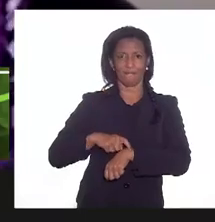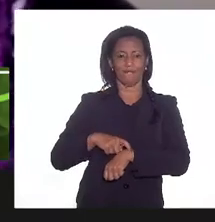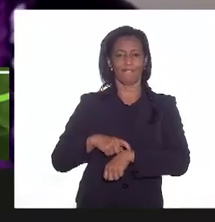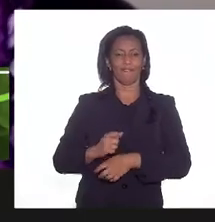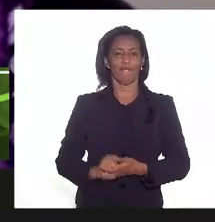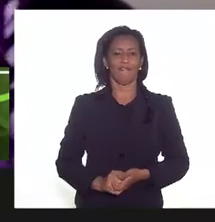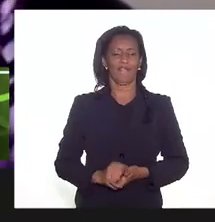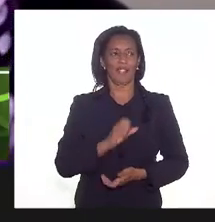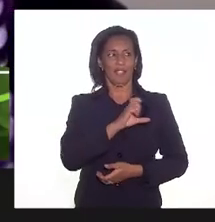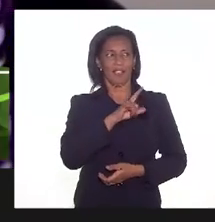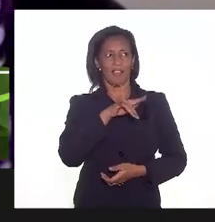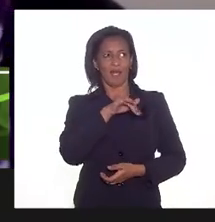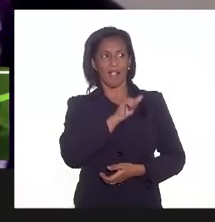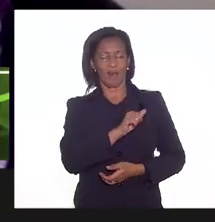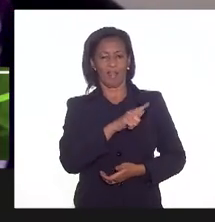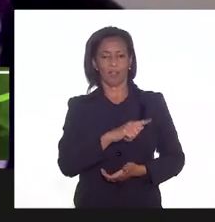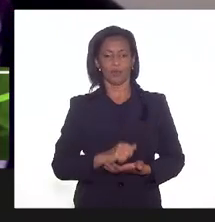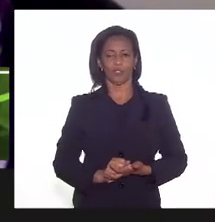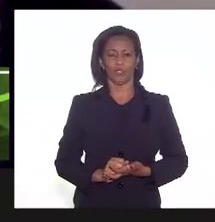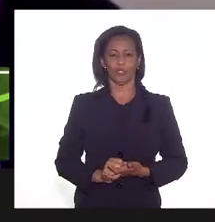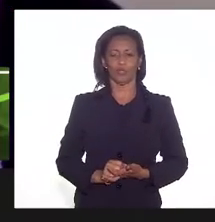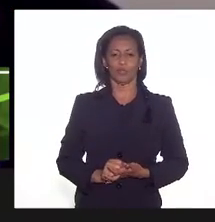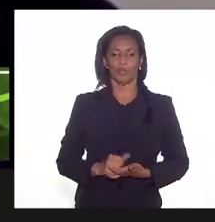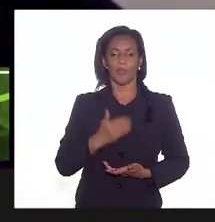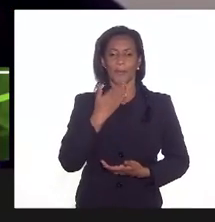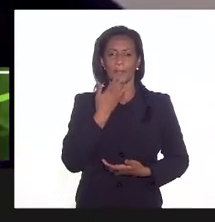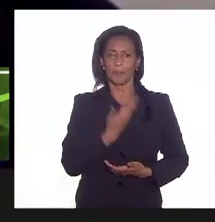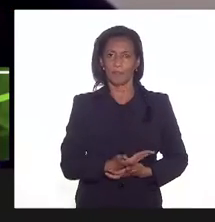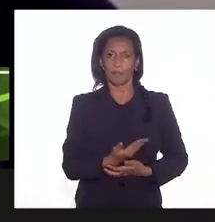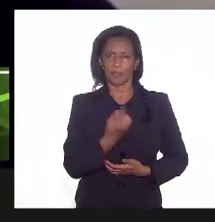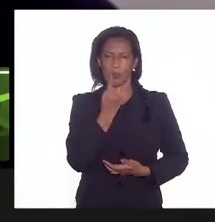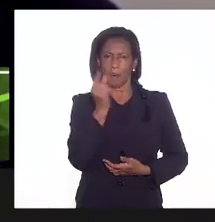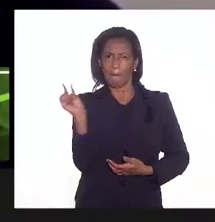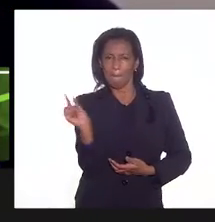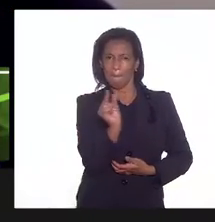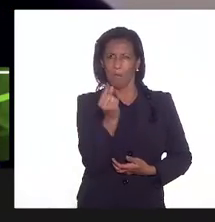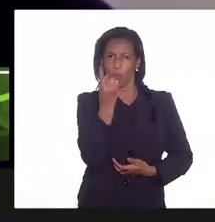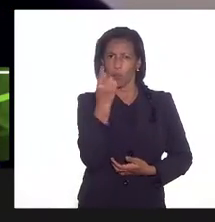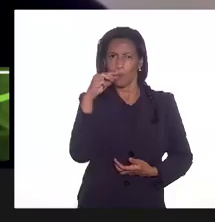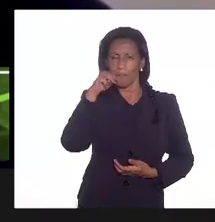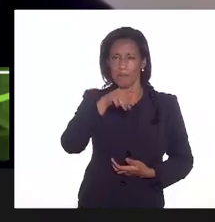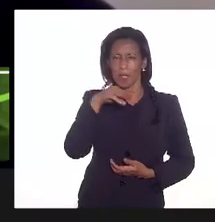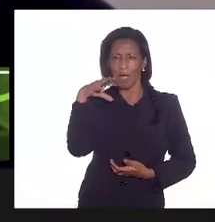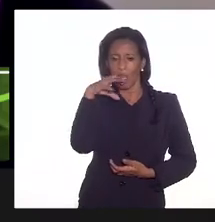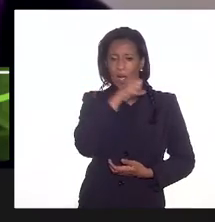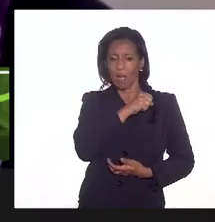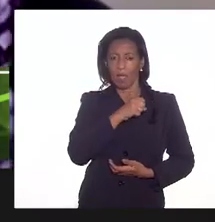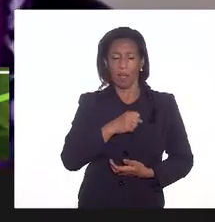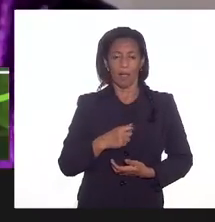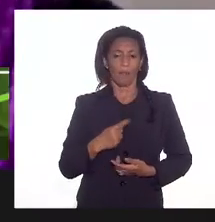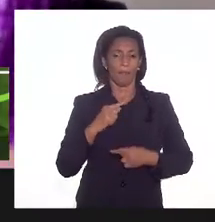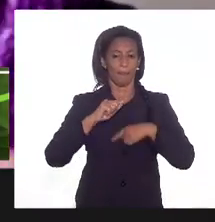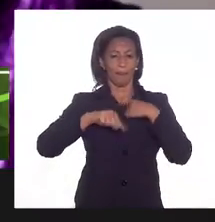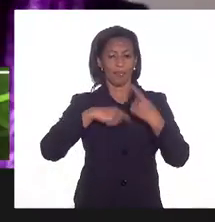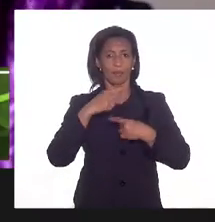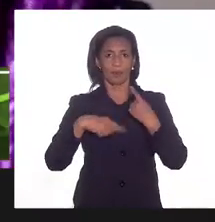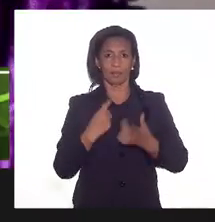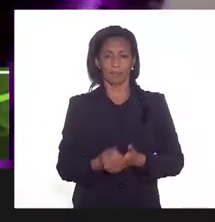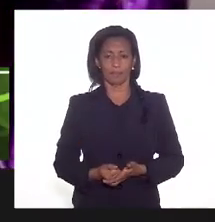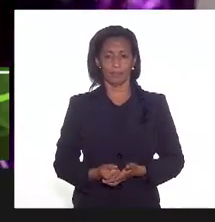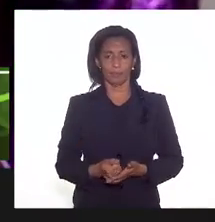a Cláudia aqui da UERJ querida UERJ pediu uma palavra um minutinho muito rápido Cláudia para depois a